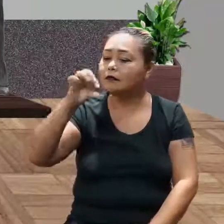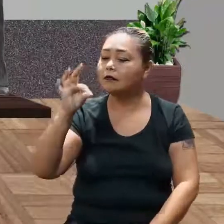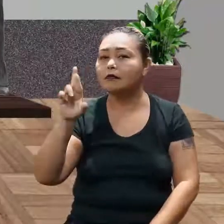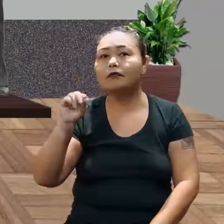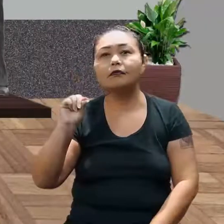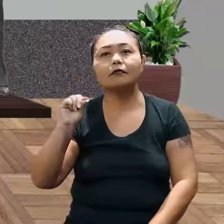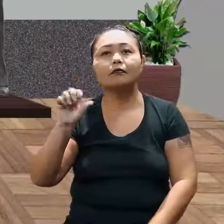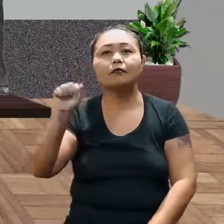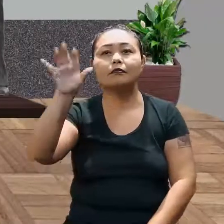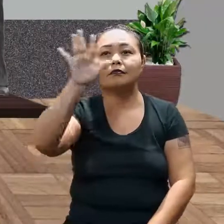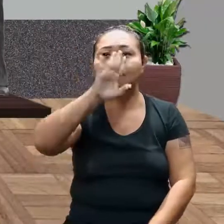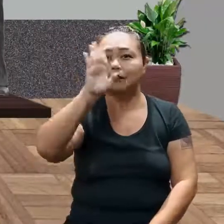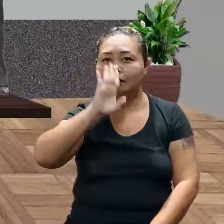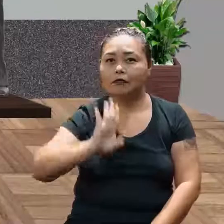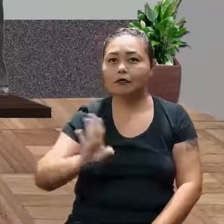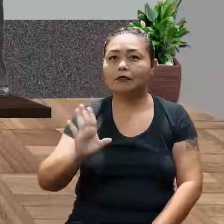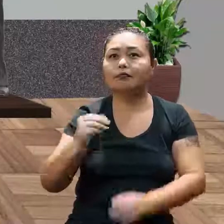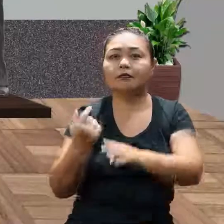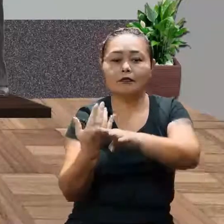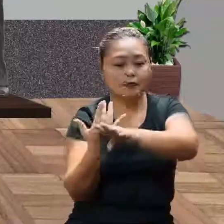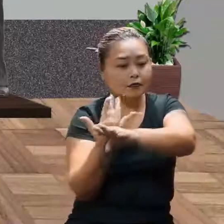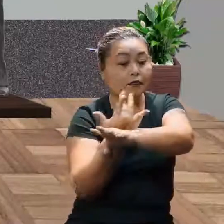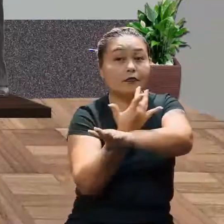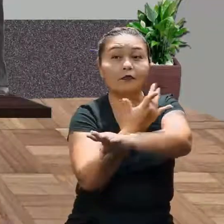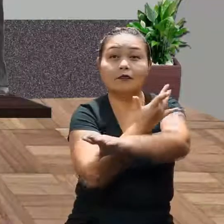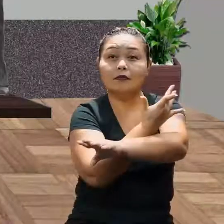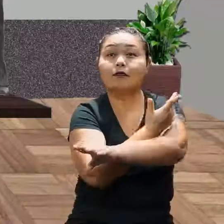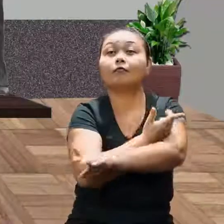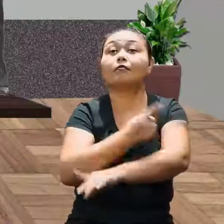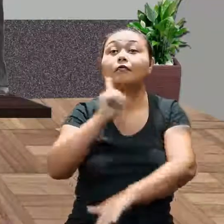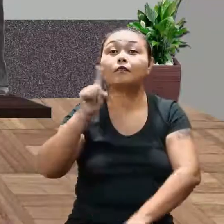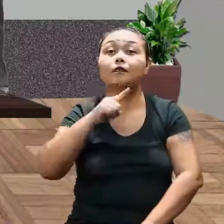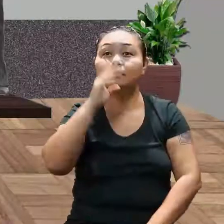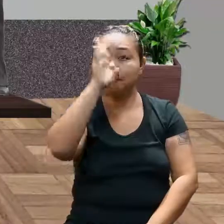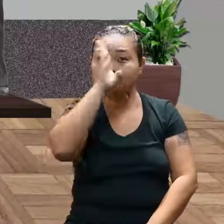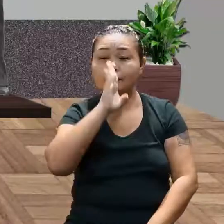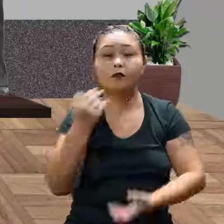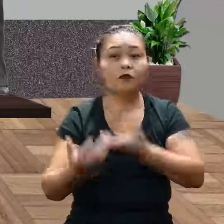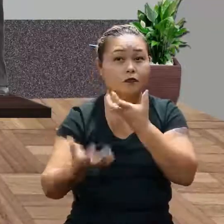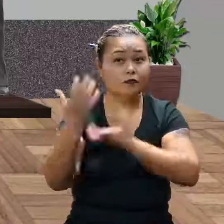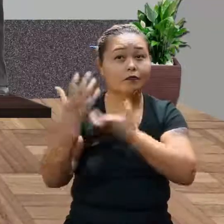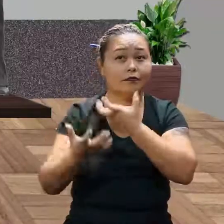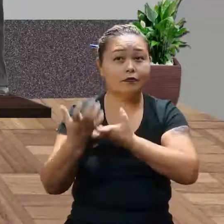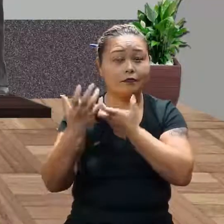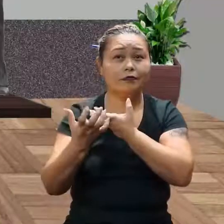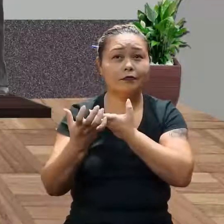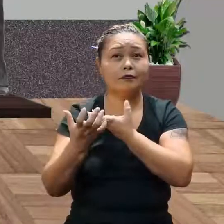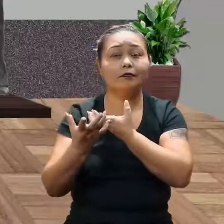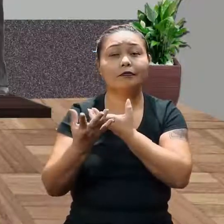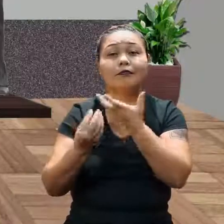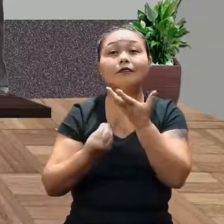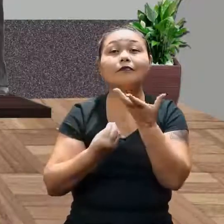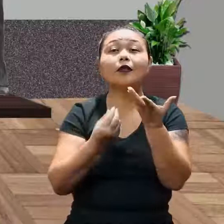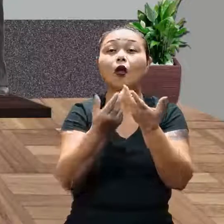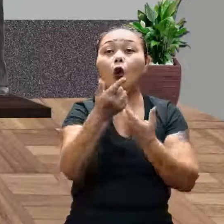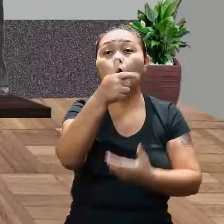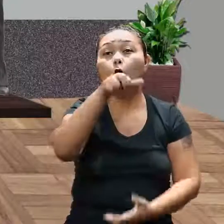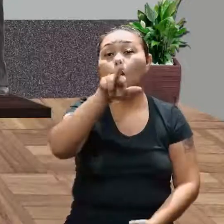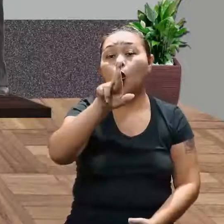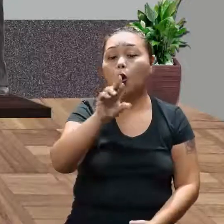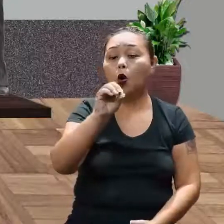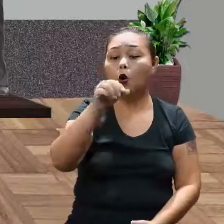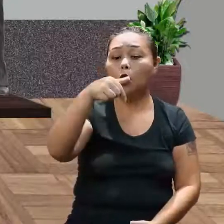O Museu de História Natural do Brasil, Museu Nacional, que pegou fogo, foi alimentado por Roquete